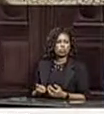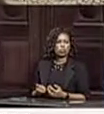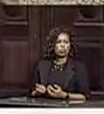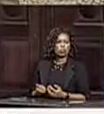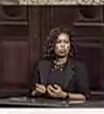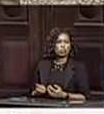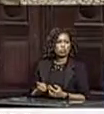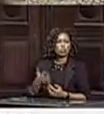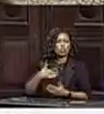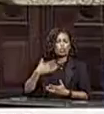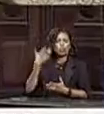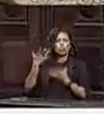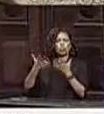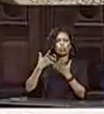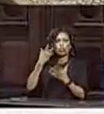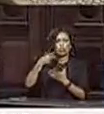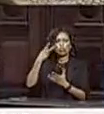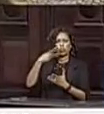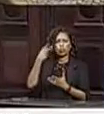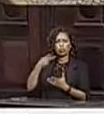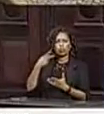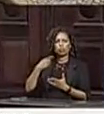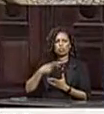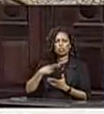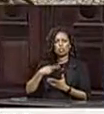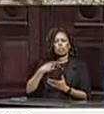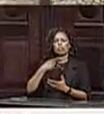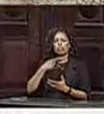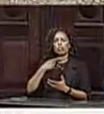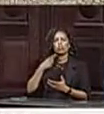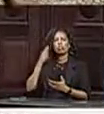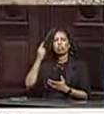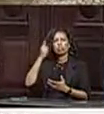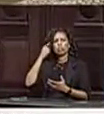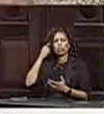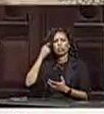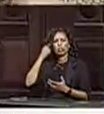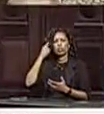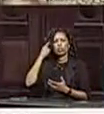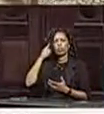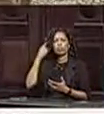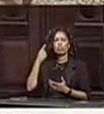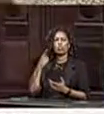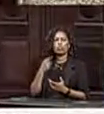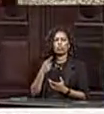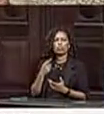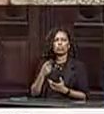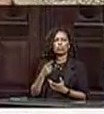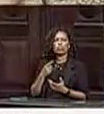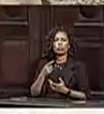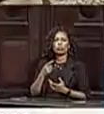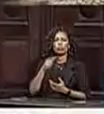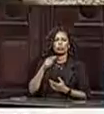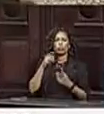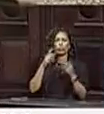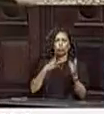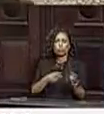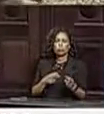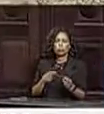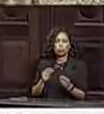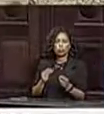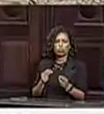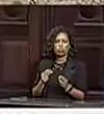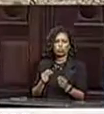e manifestar a minha indignação sobre o que está sendo discorrido por Vossa